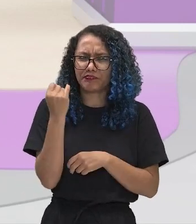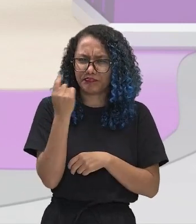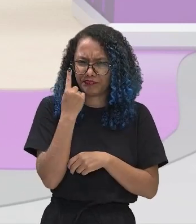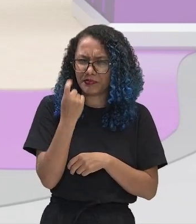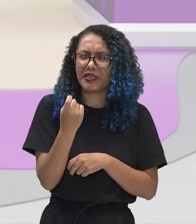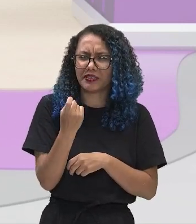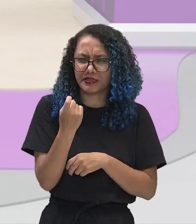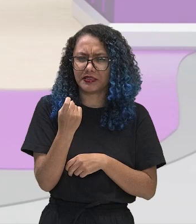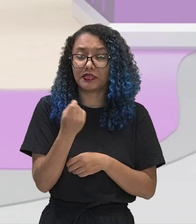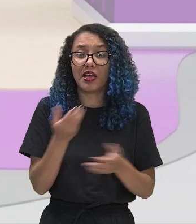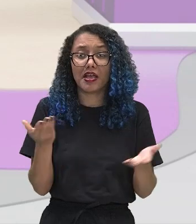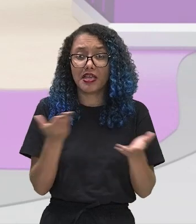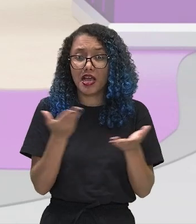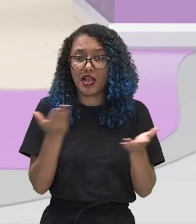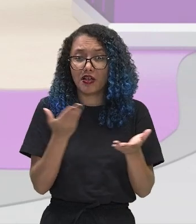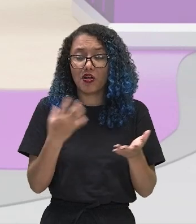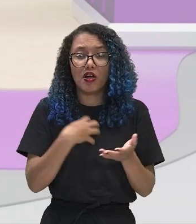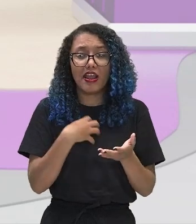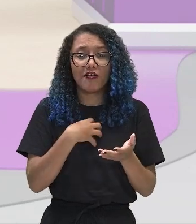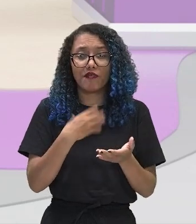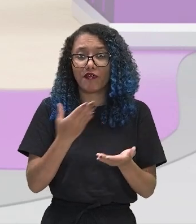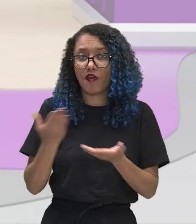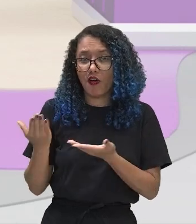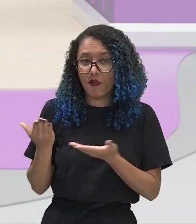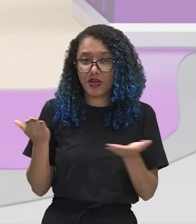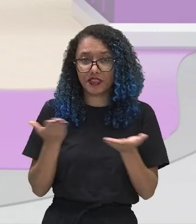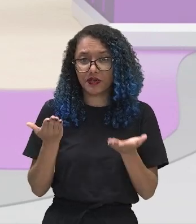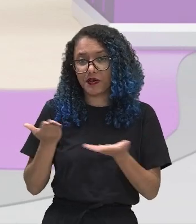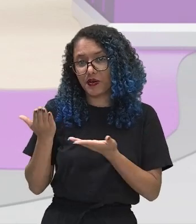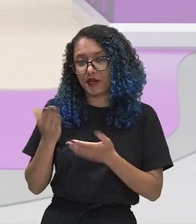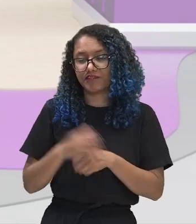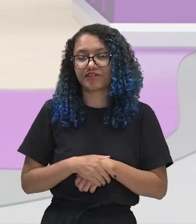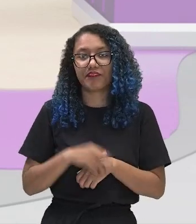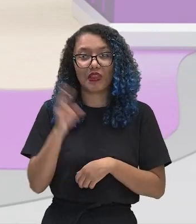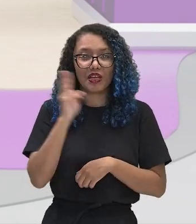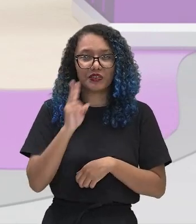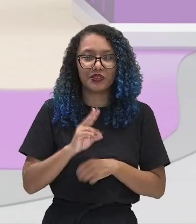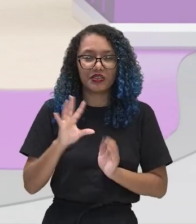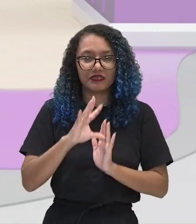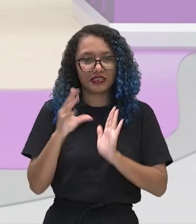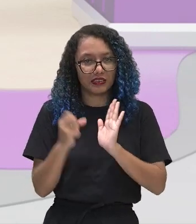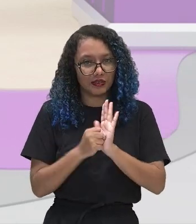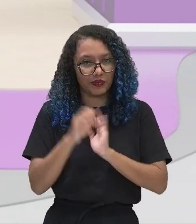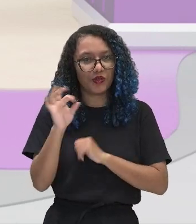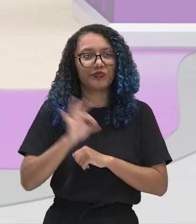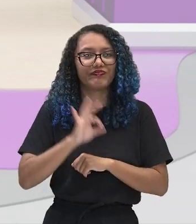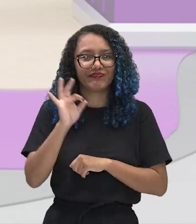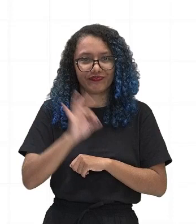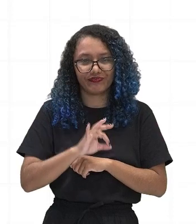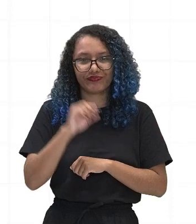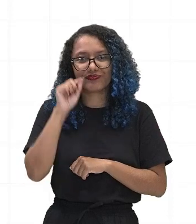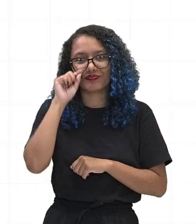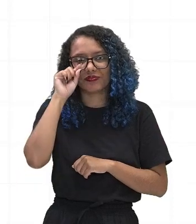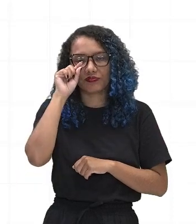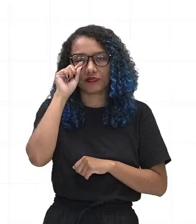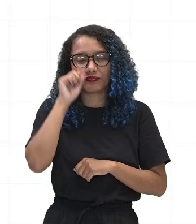E aí agora sim nós sabemos um pouquinho mais da história do símbolo da porcentagem. Vamos voltar à nossa aula.